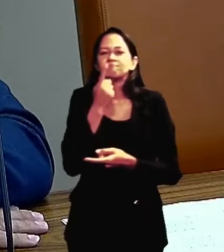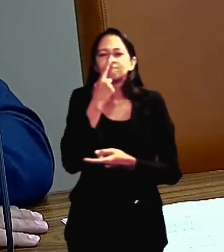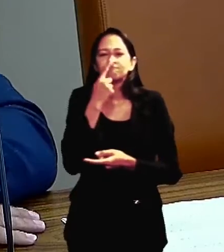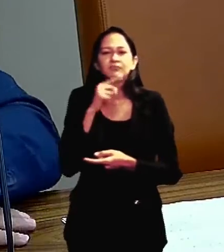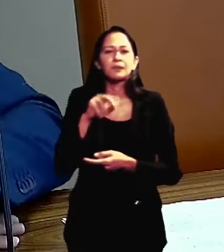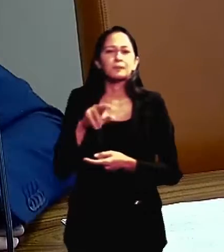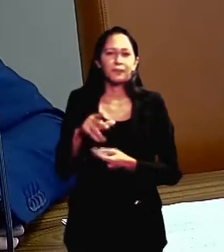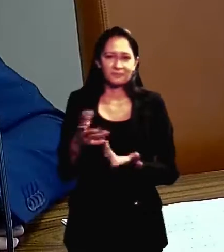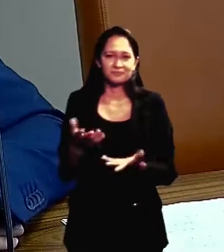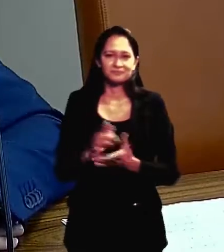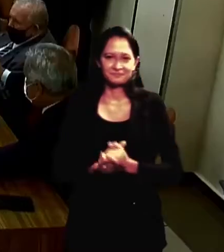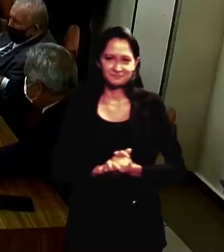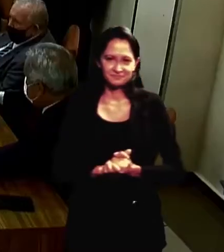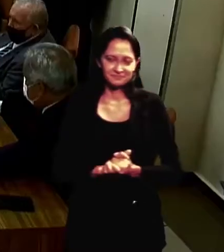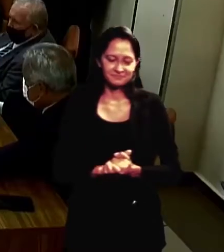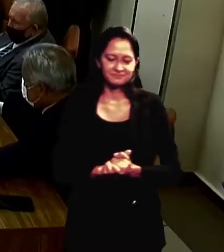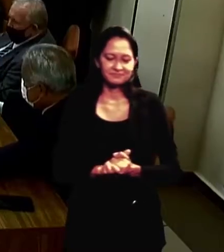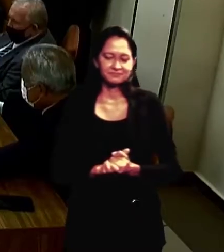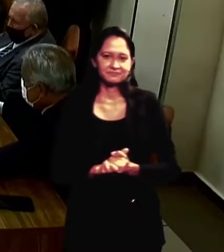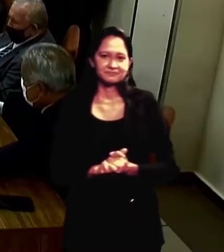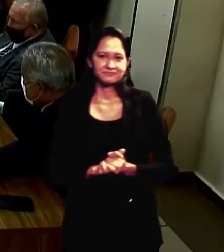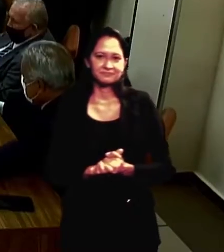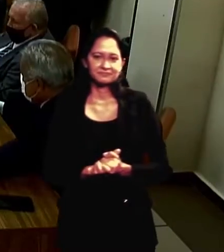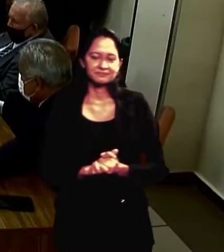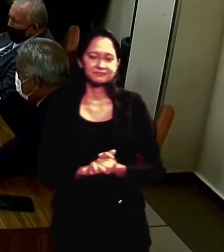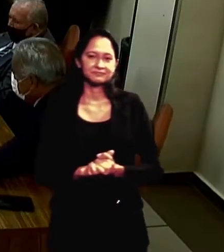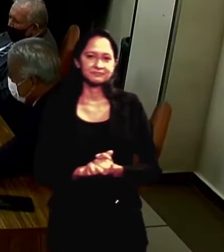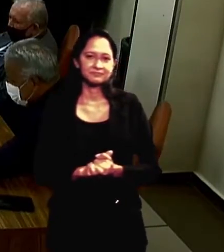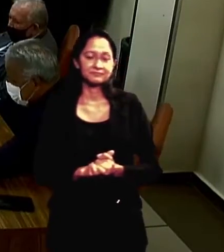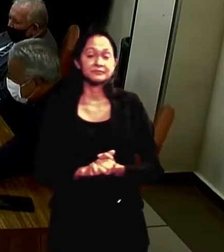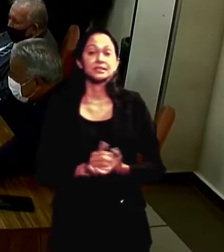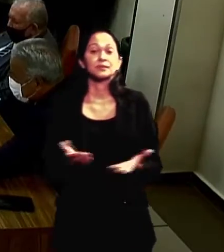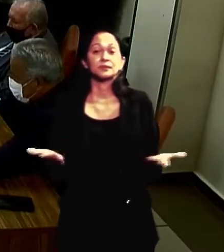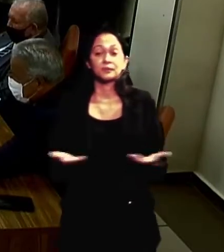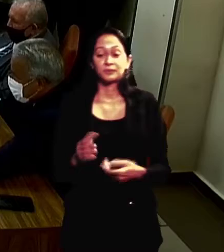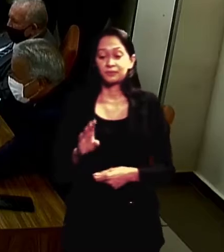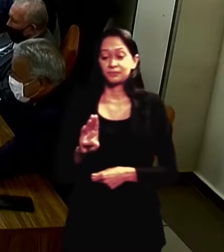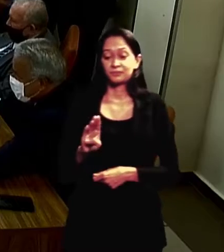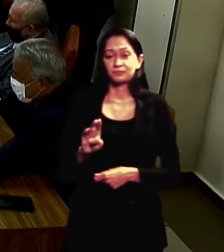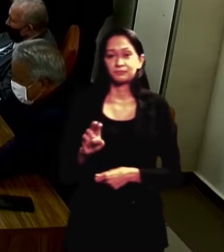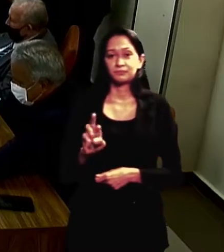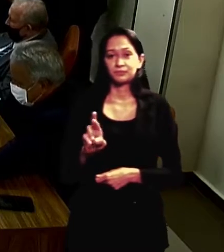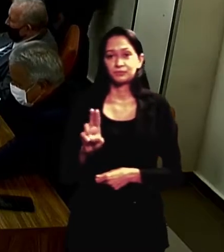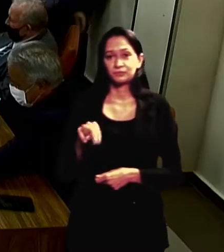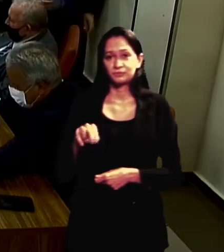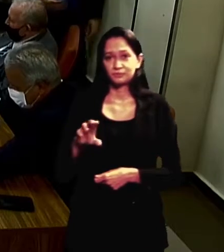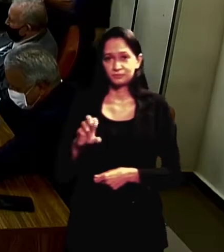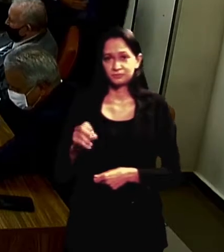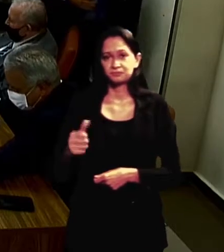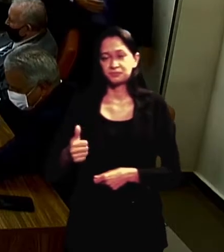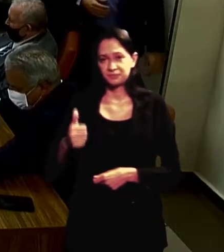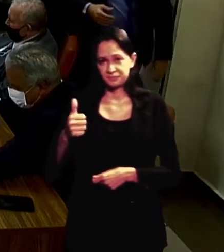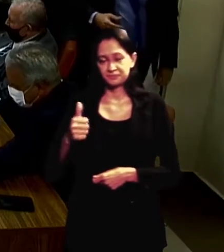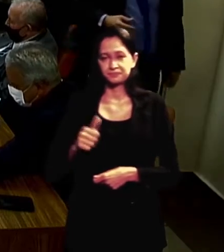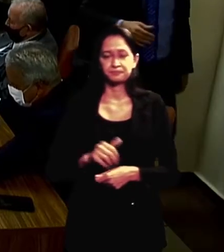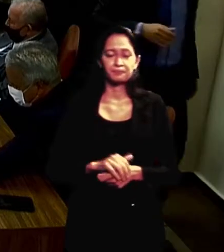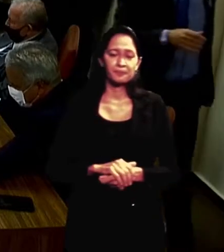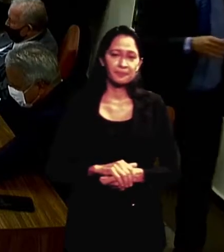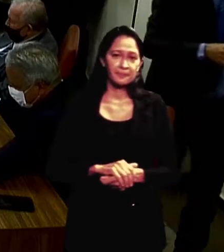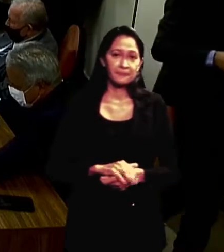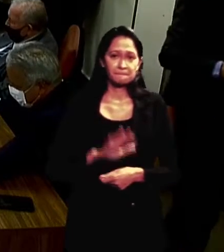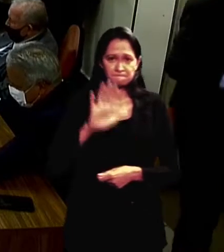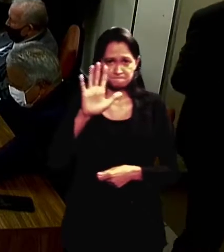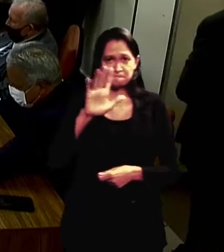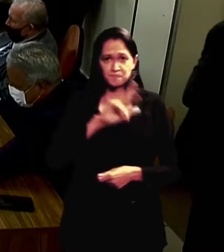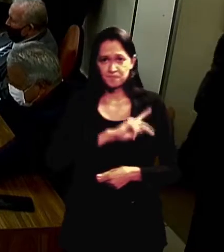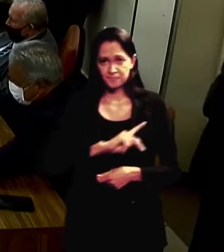Um abraço. Presidente, só pela ordem, vereador Bruno Diniz, vereador William, posteriormente, vereador Pastor Wilson.